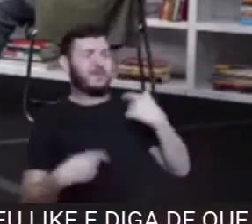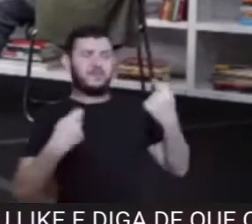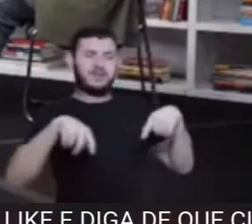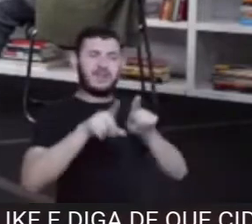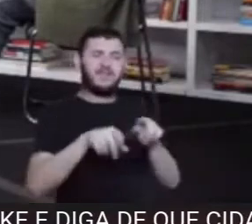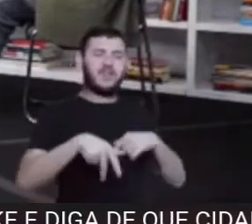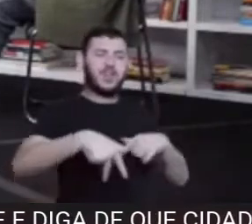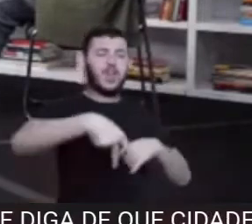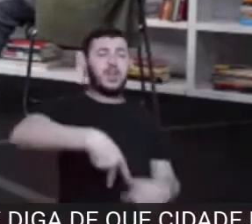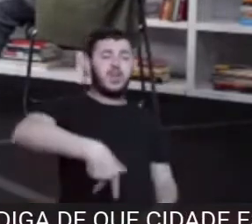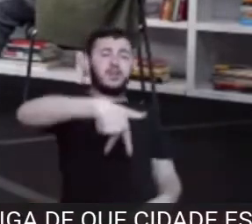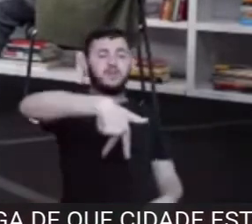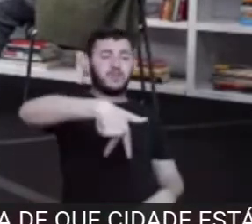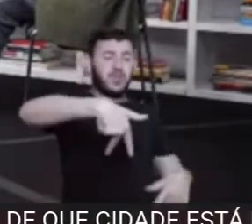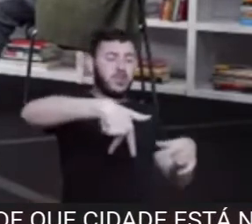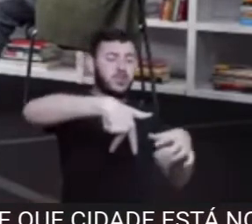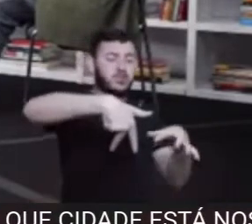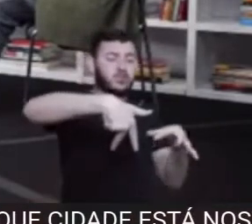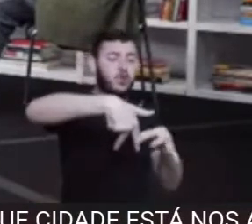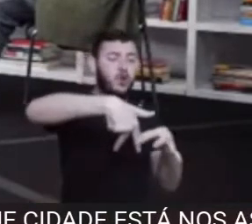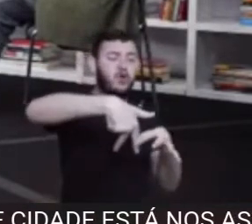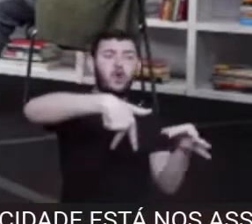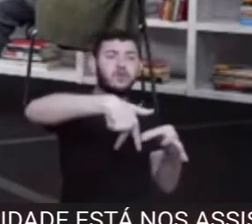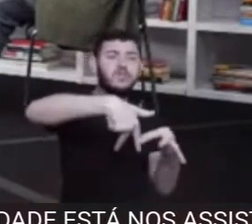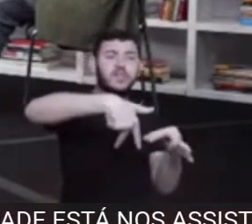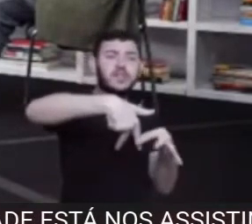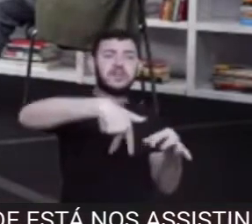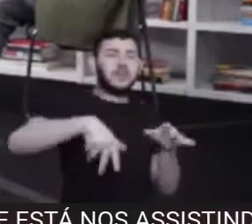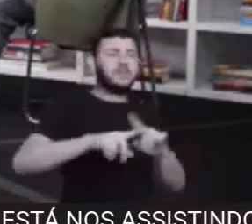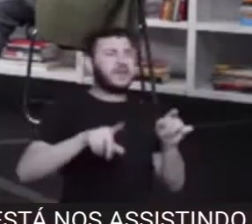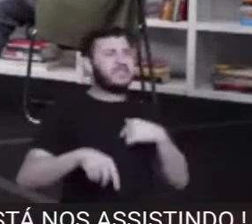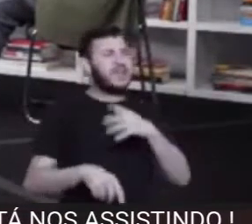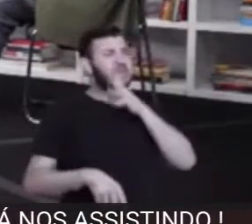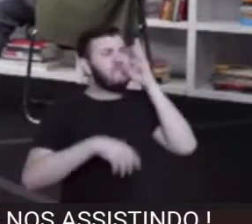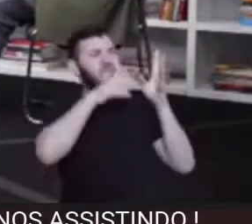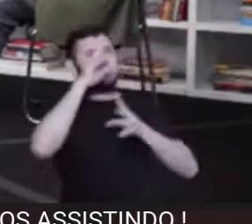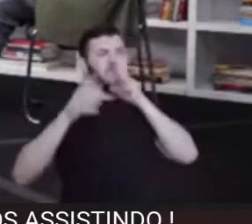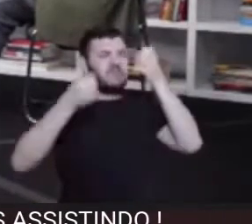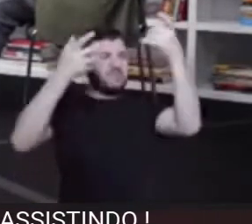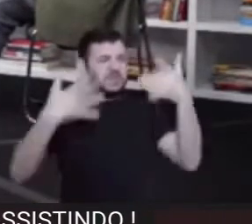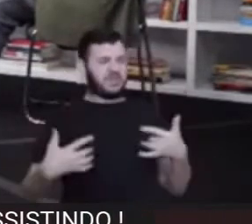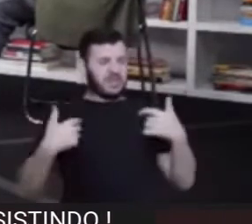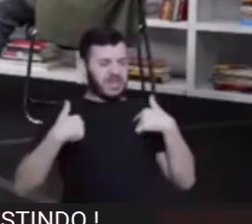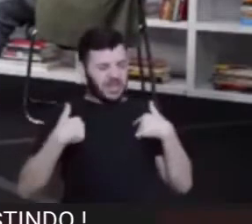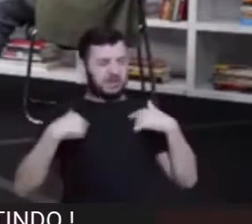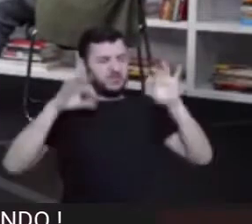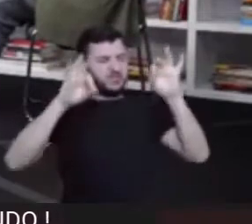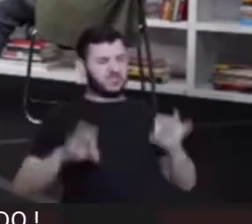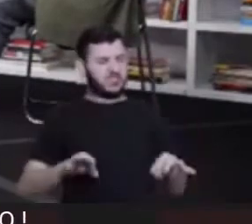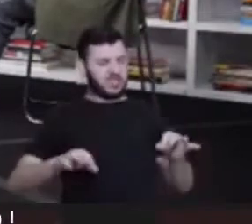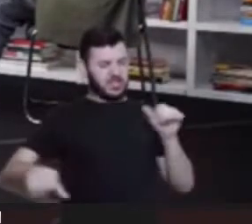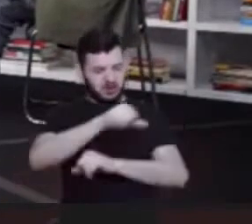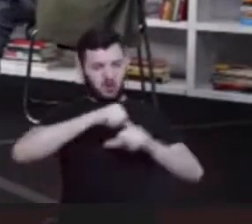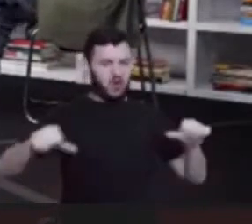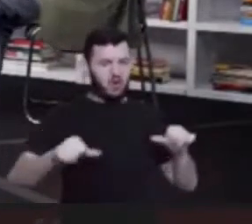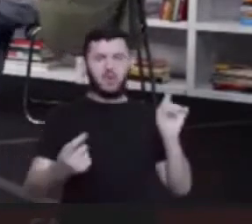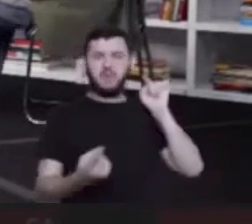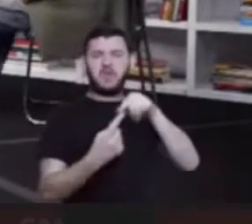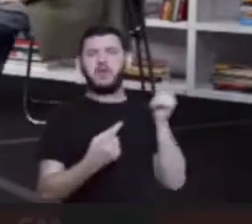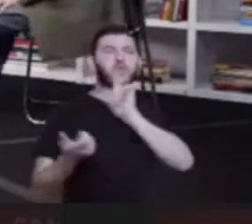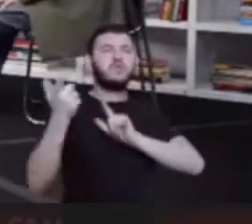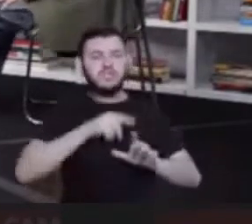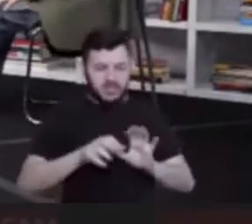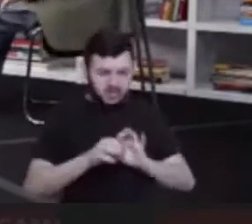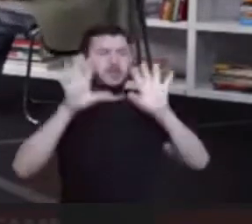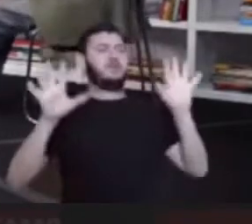não estava radicalizando quando eu disse eu não troco a minha dignidade pela minha liberdade. Eu não uso tornozeleira porque